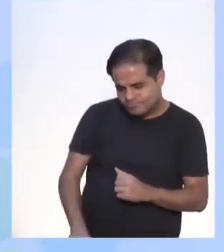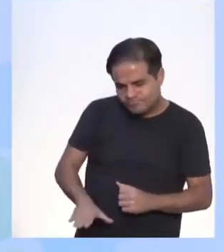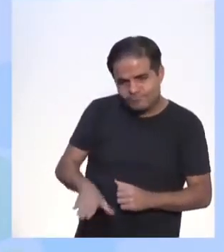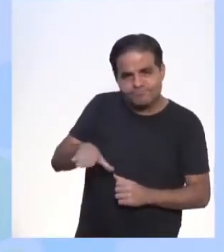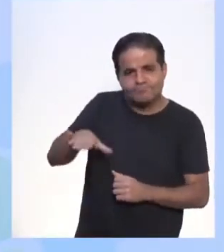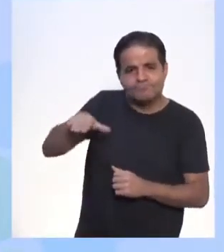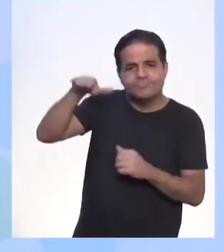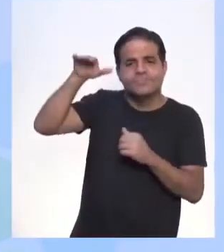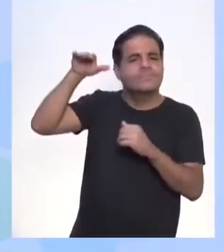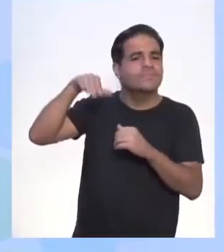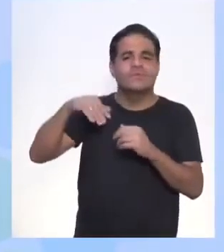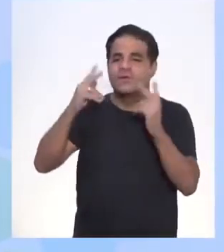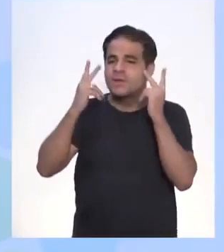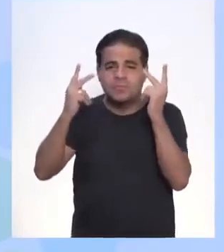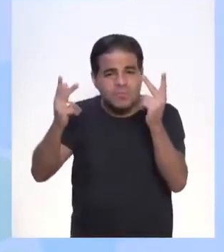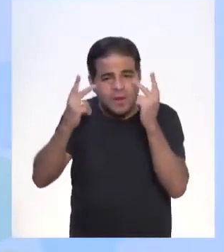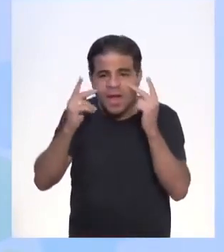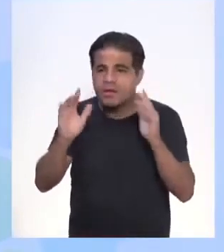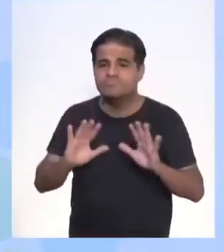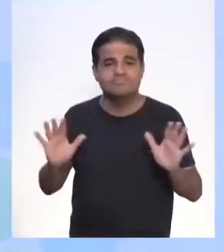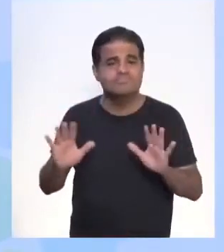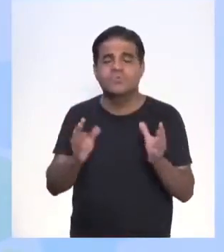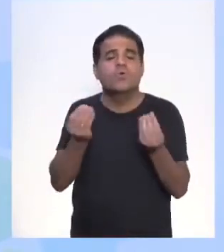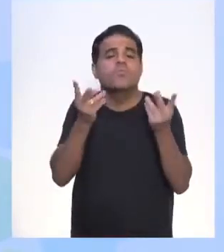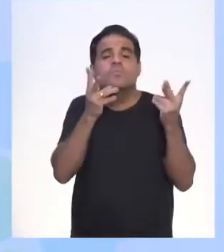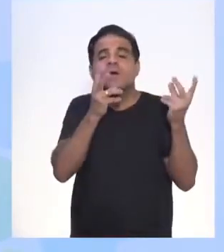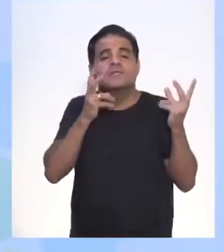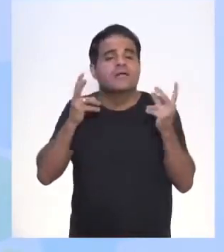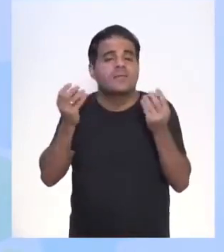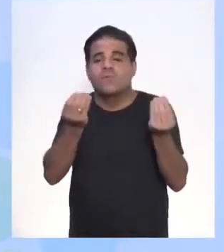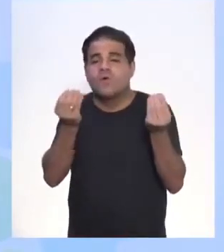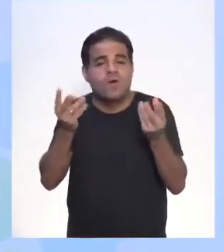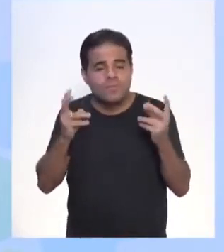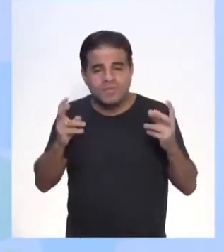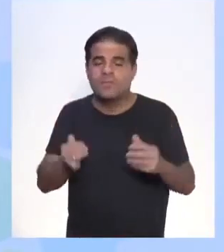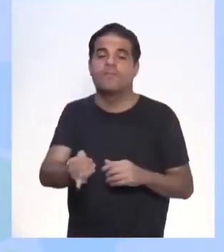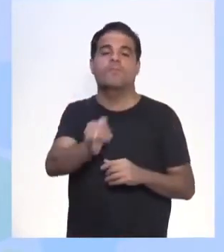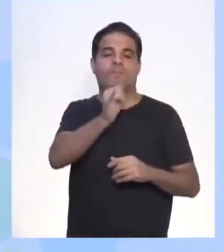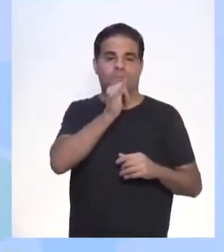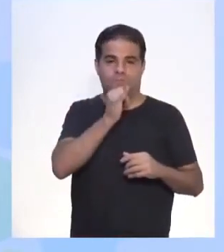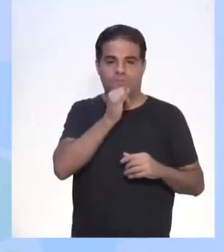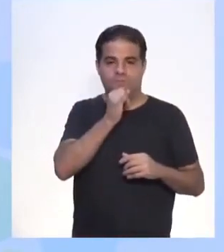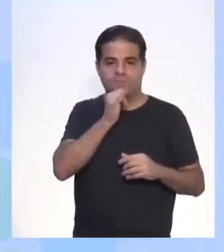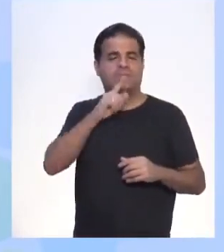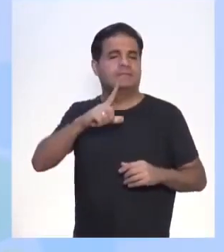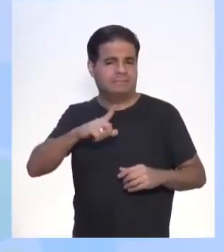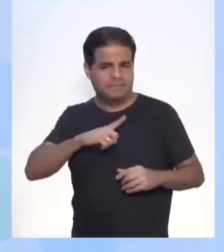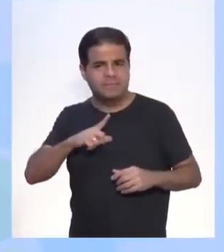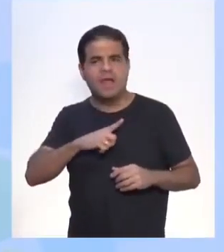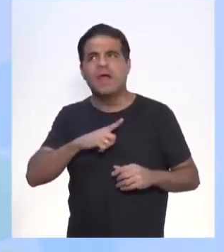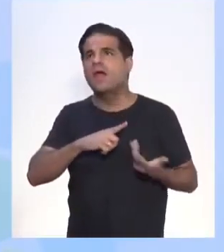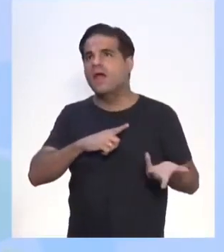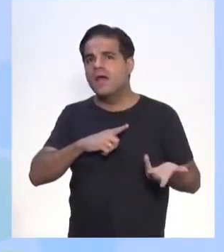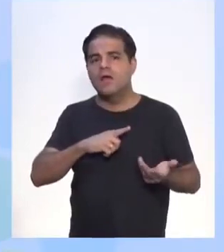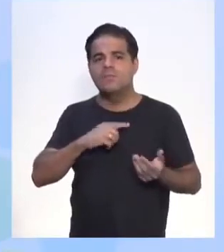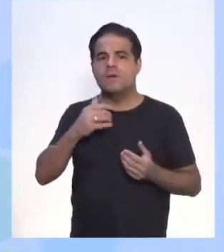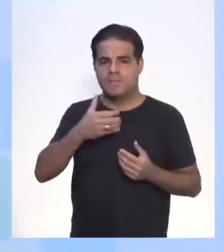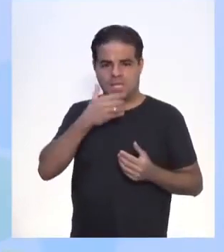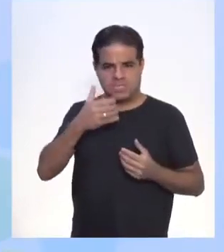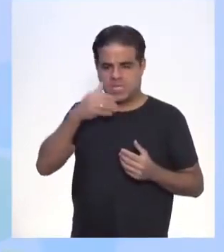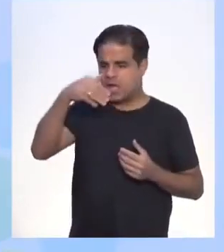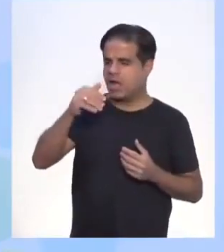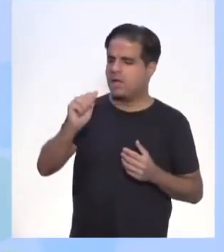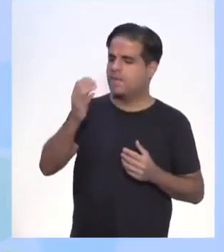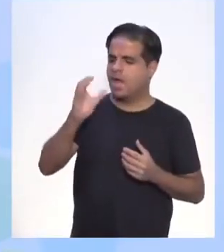pequenos, nada disso é natural. E como é que nós percebemos isso, né? Por exemplo, existe uma maçã, né? Uma maçã a